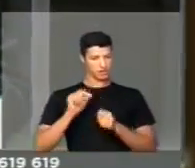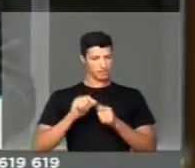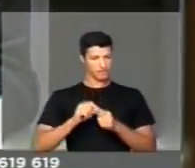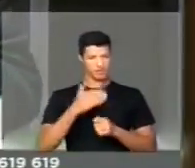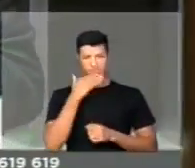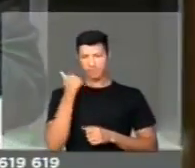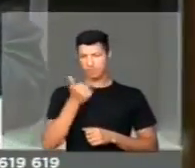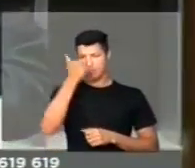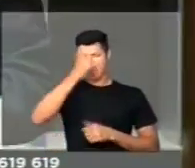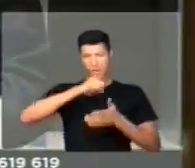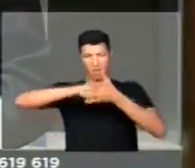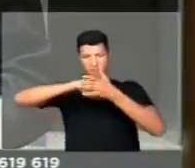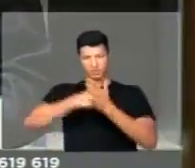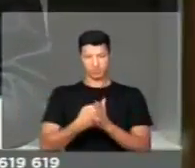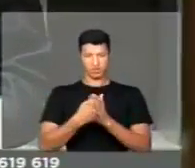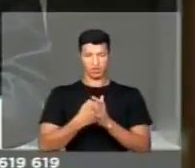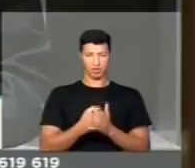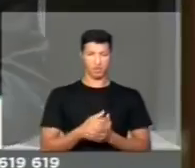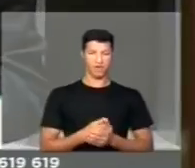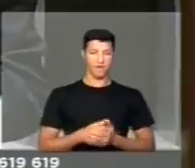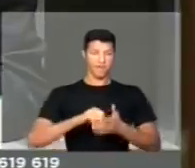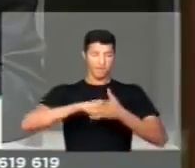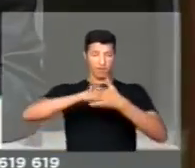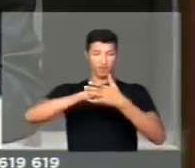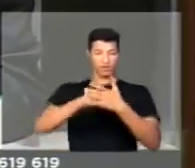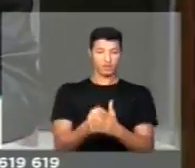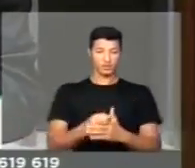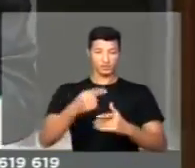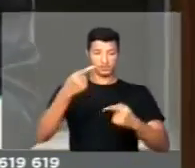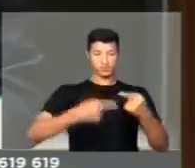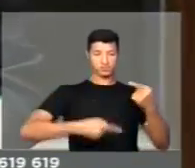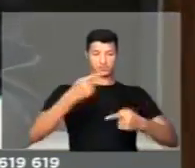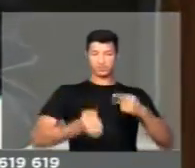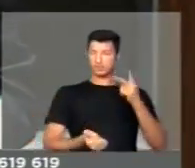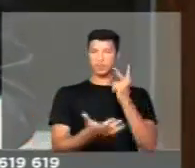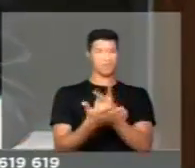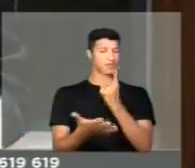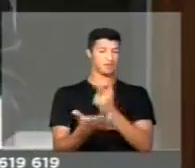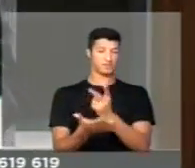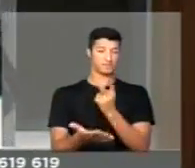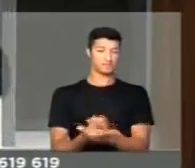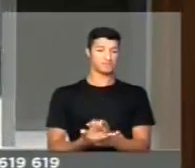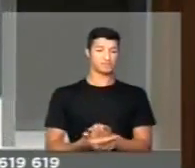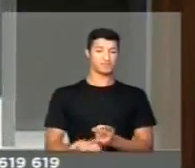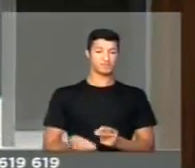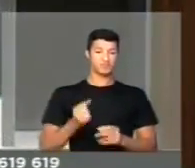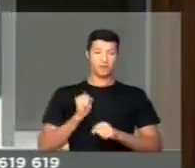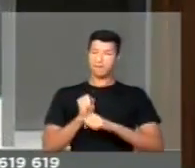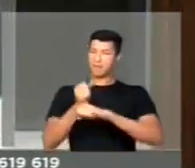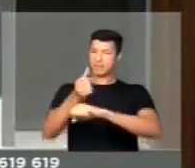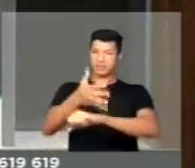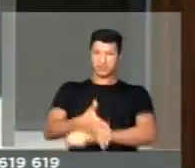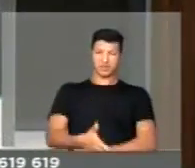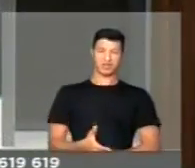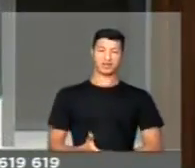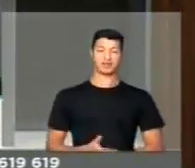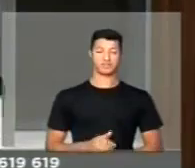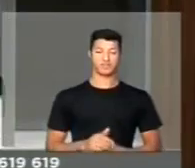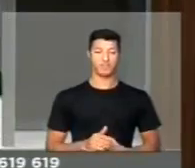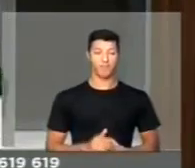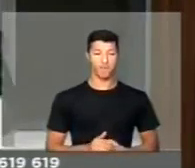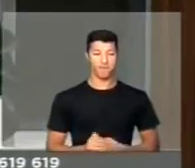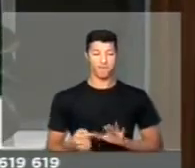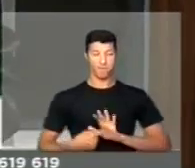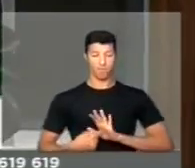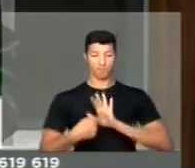a melhor obstrução. Obstrução para discutir mesmo, para madrugada dentro,